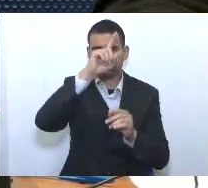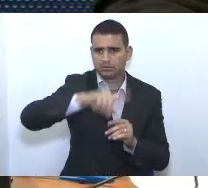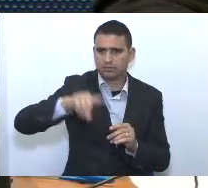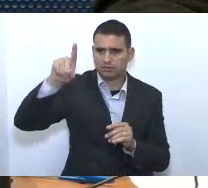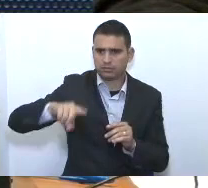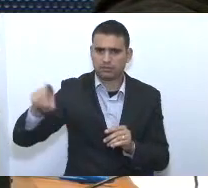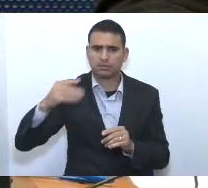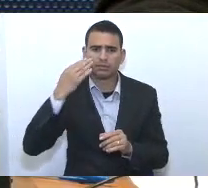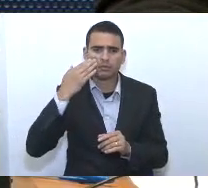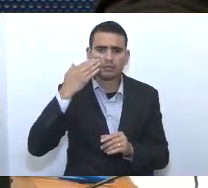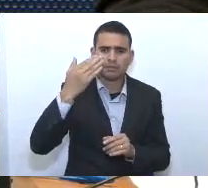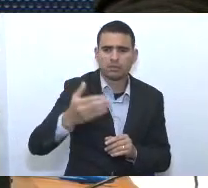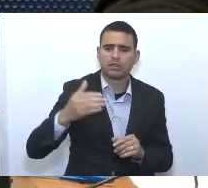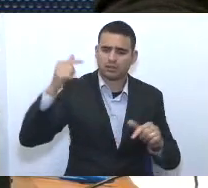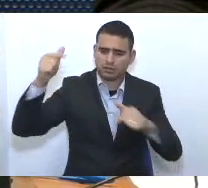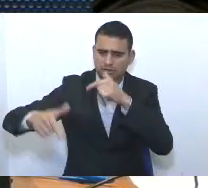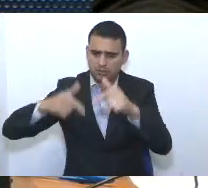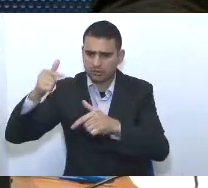fiscal,